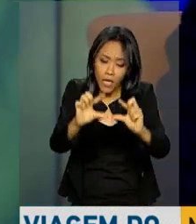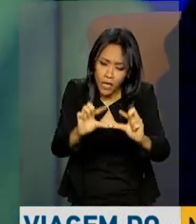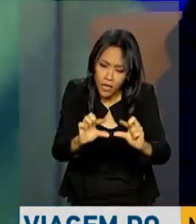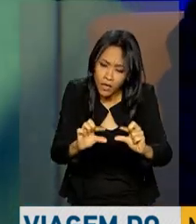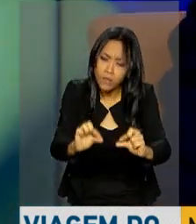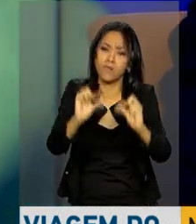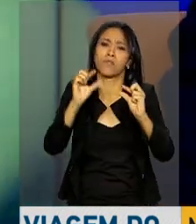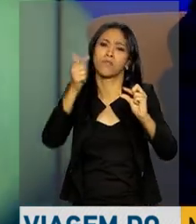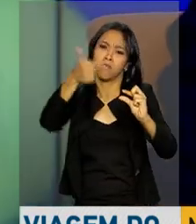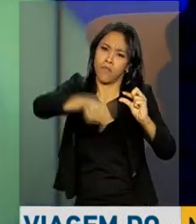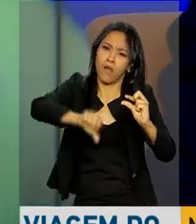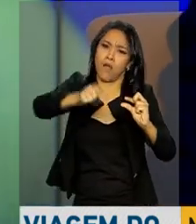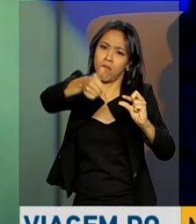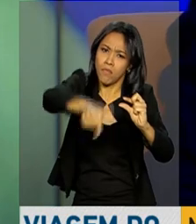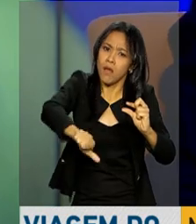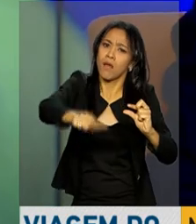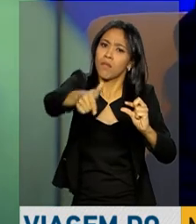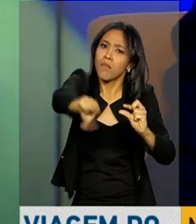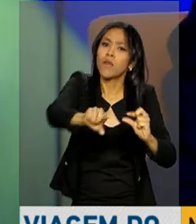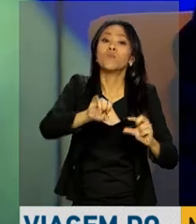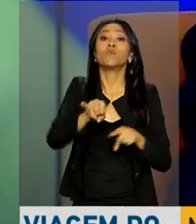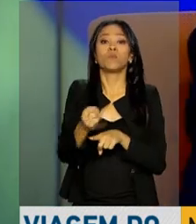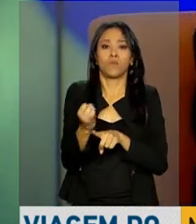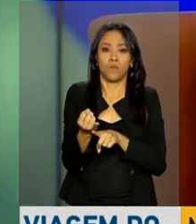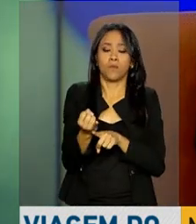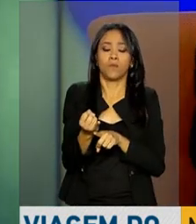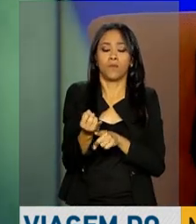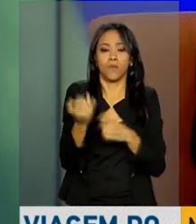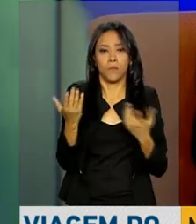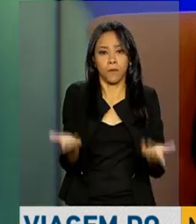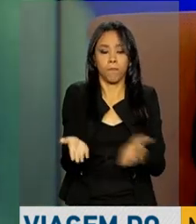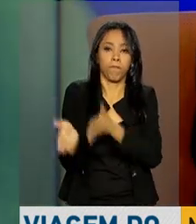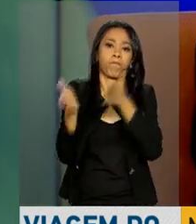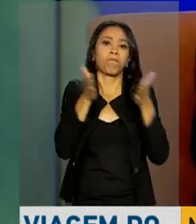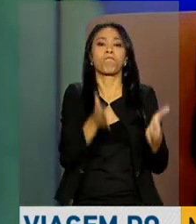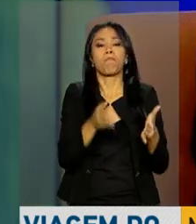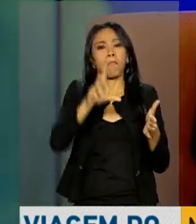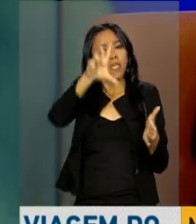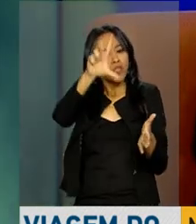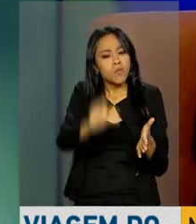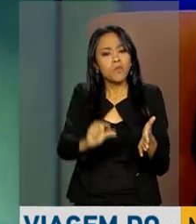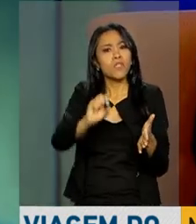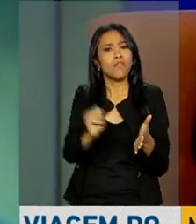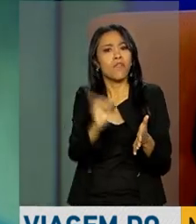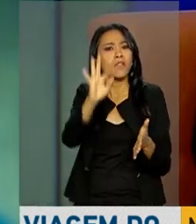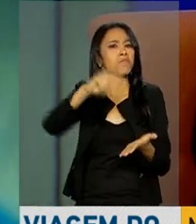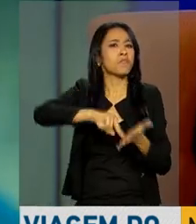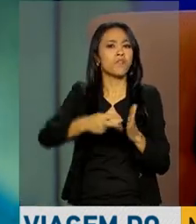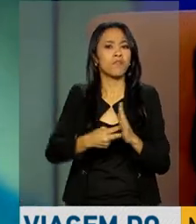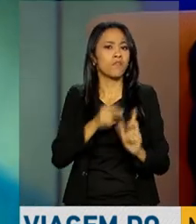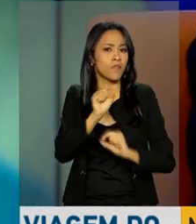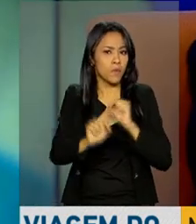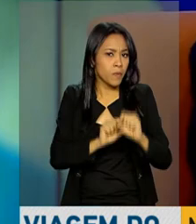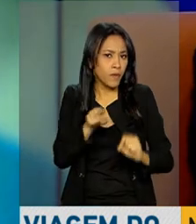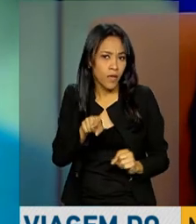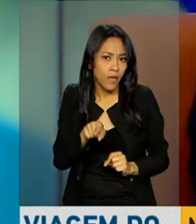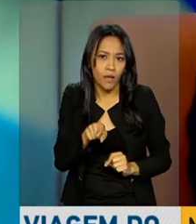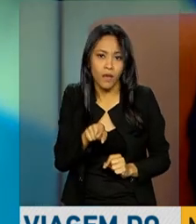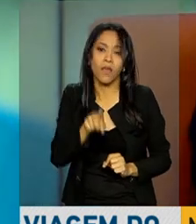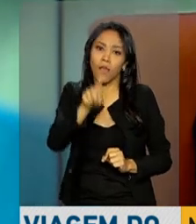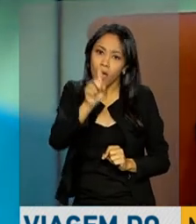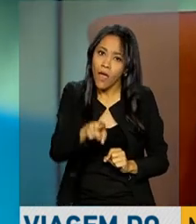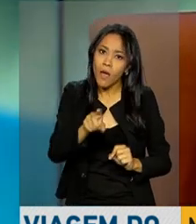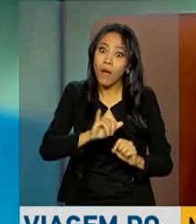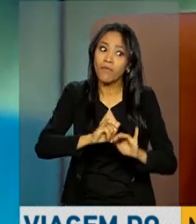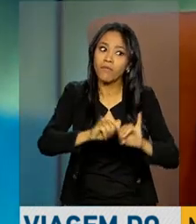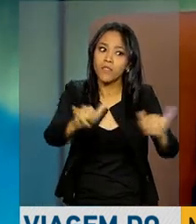mais significativa dos juros. Ora, a queda da inflação significa, em primeiro lugar, uma mensagem para